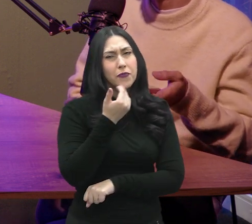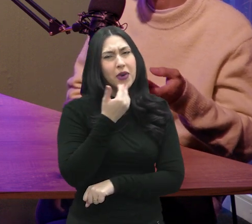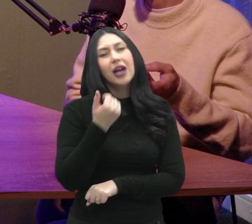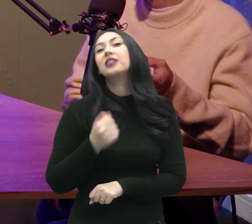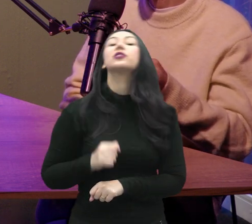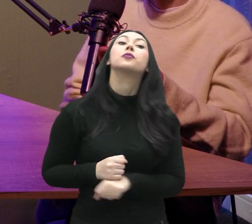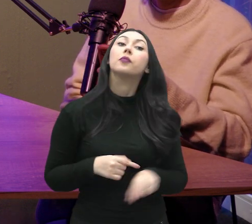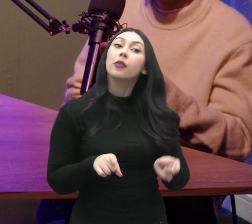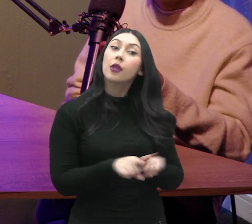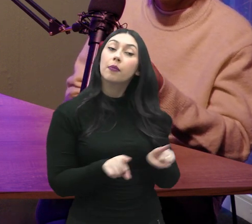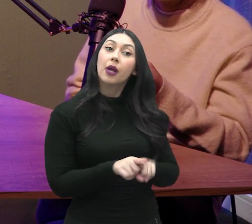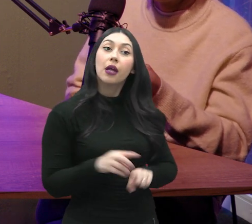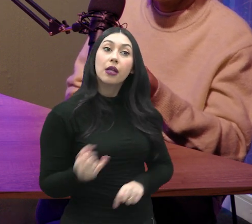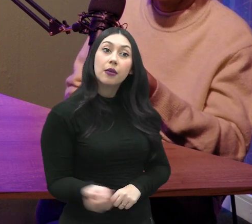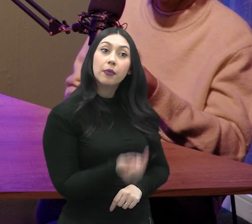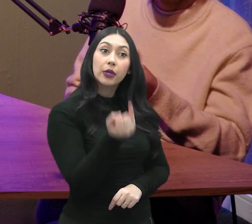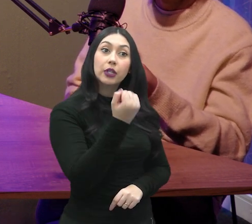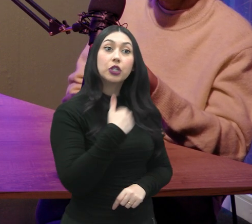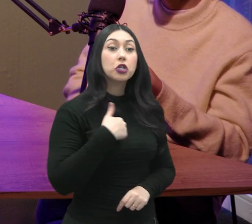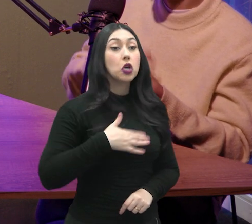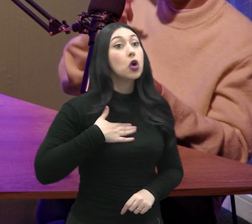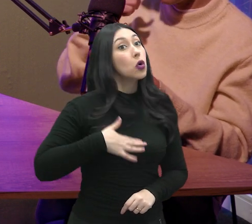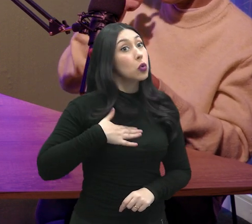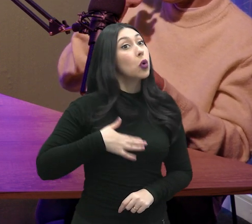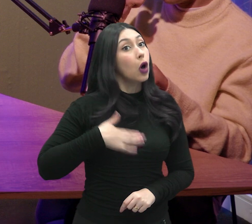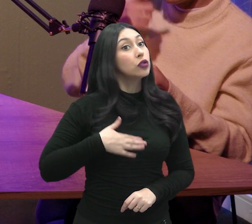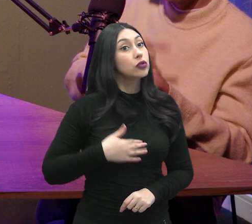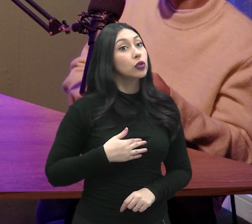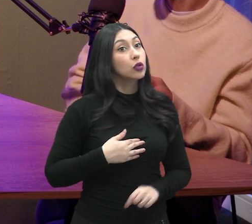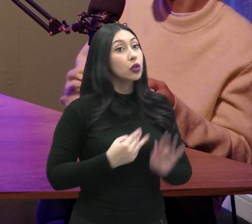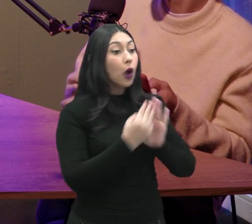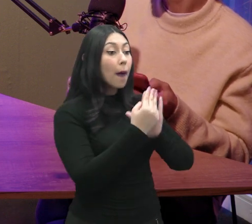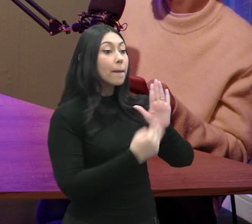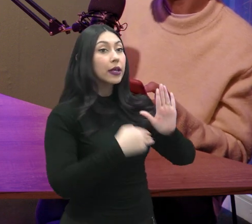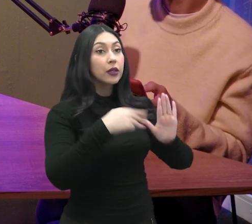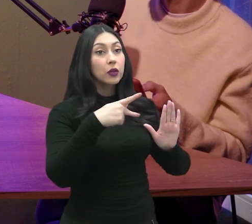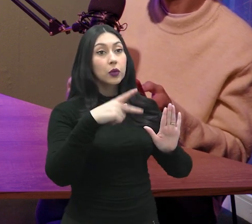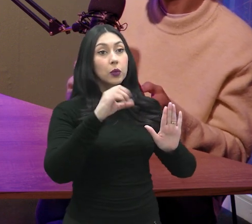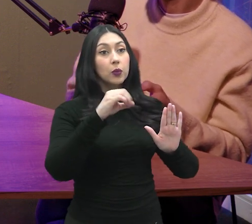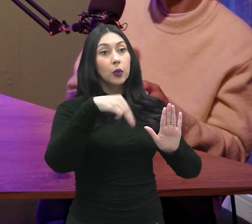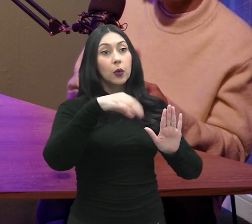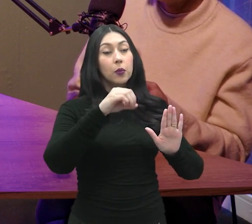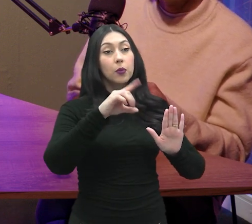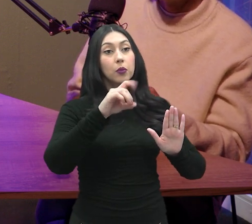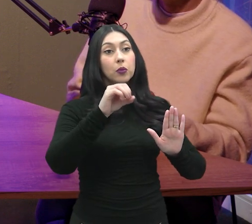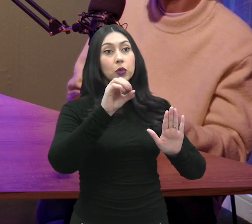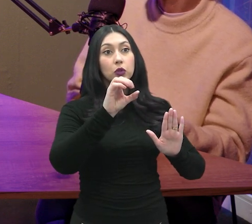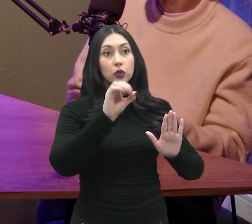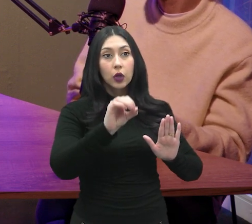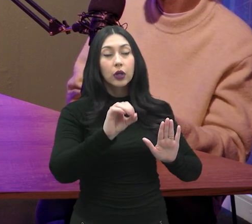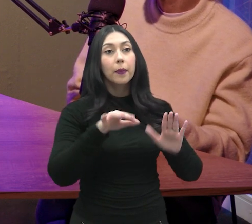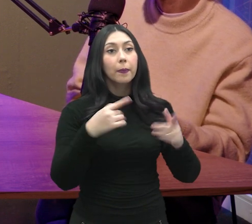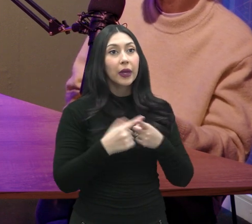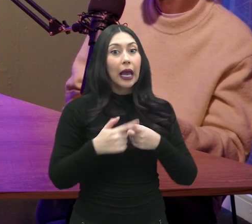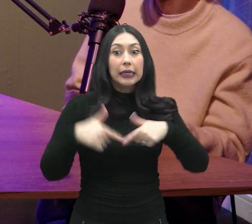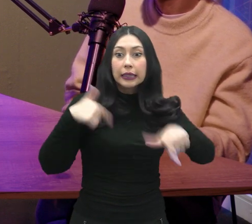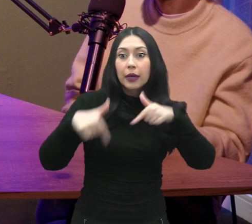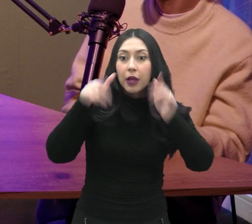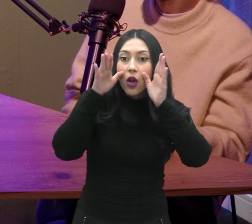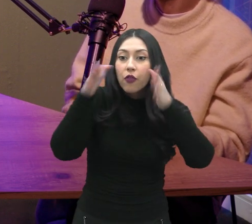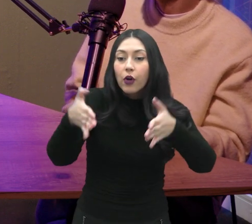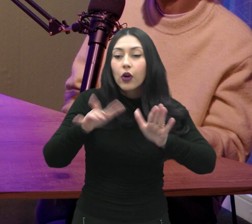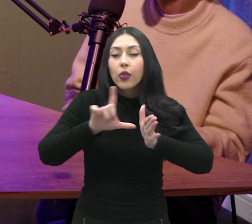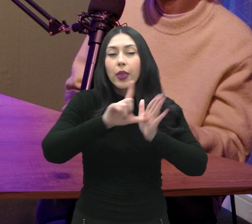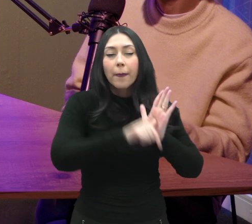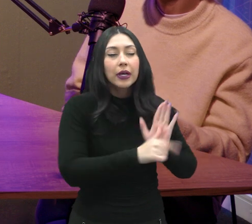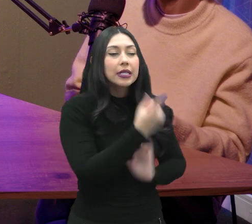mais fácil. E é importante também, eu gosto bastante de usar o sistema Pomodoro para fazer, porque você trabalha 50 minutos ali com foco, e